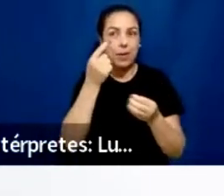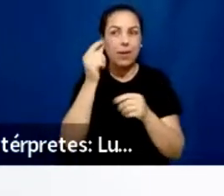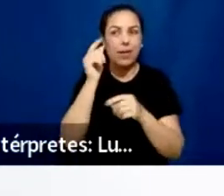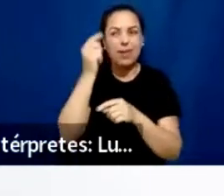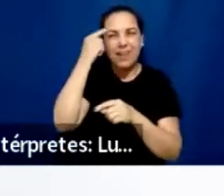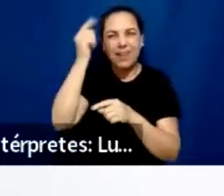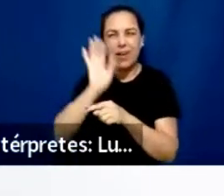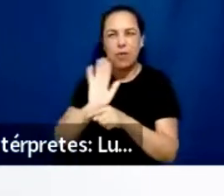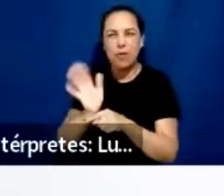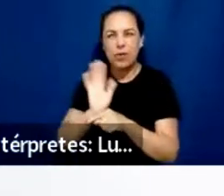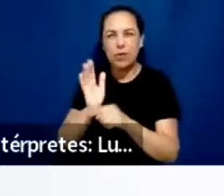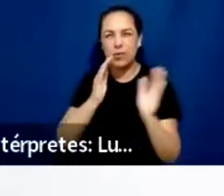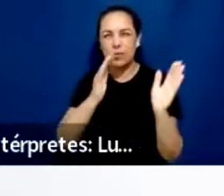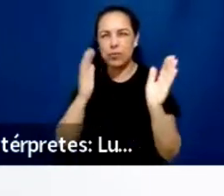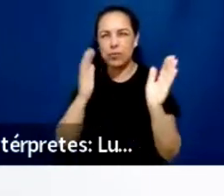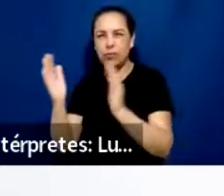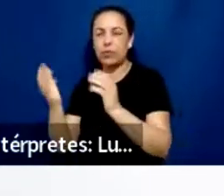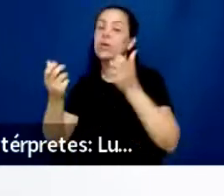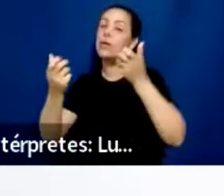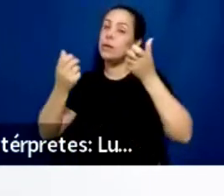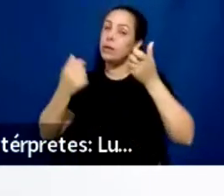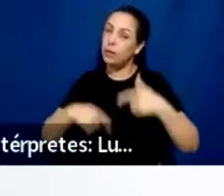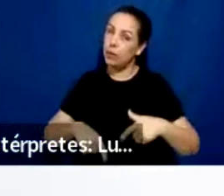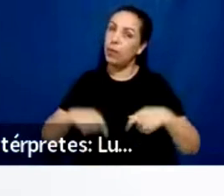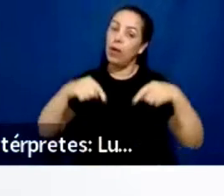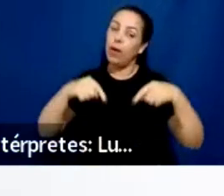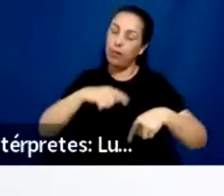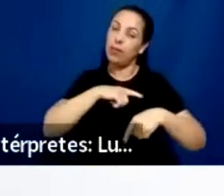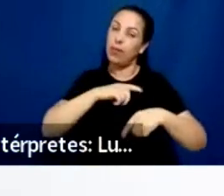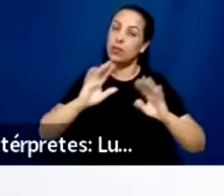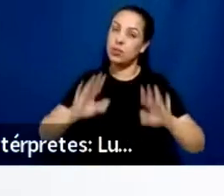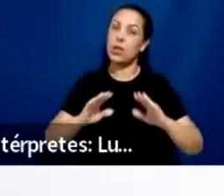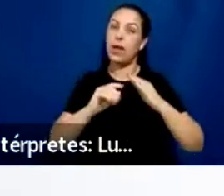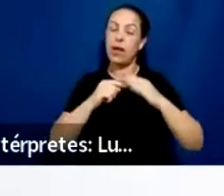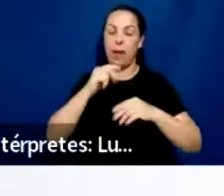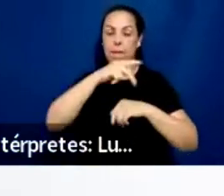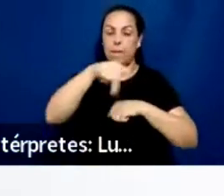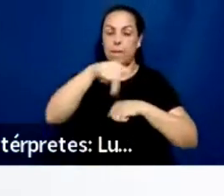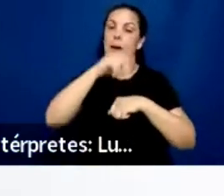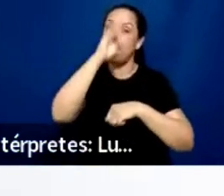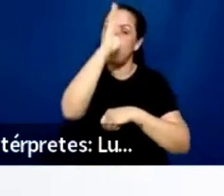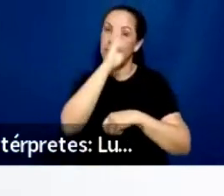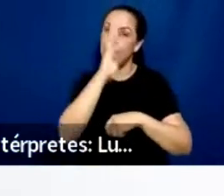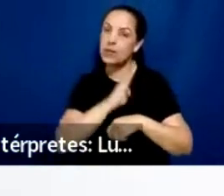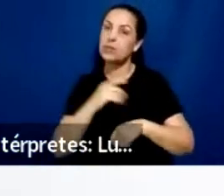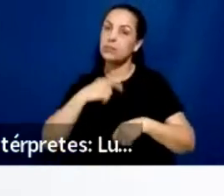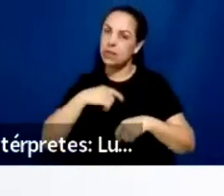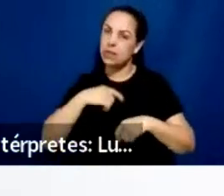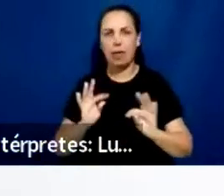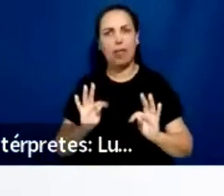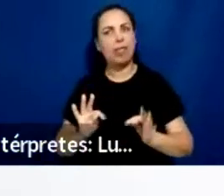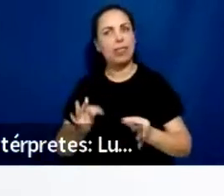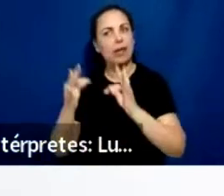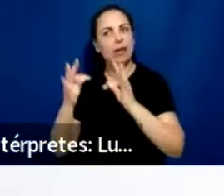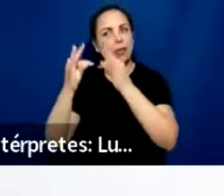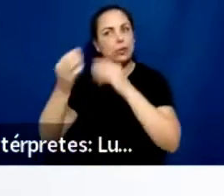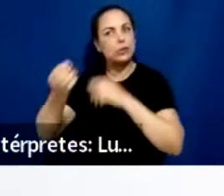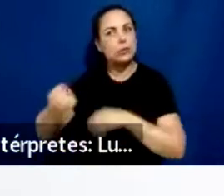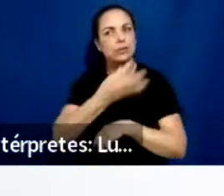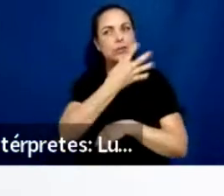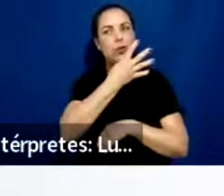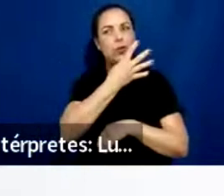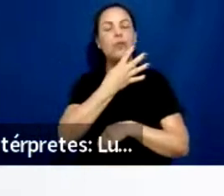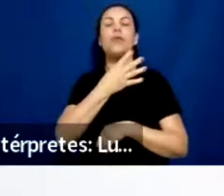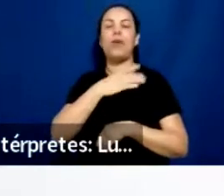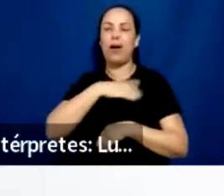que a tecnologia desenvolvida no Brasil, que já está em mais de 20 países, está ajudando milhares de pessoas